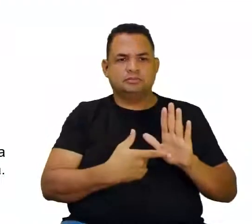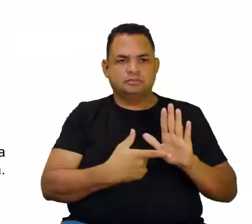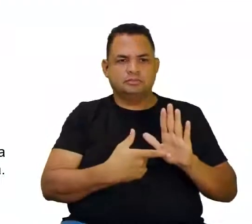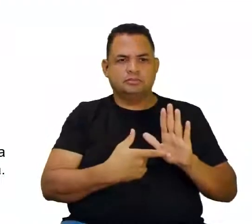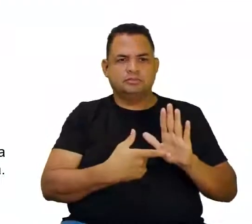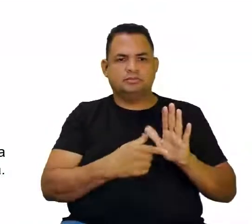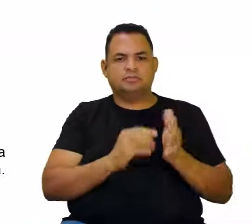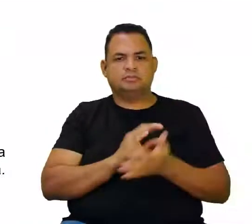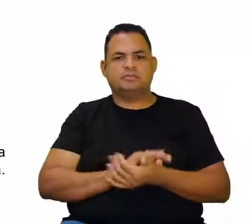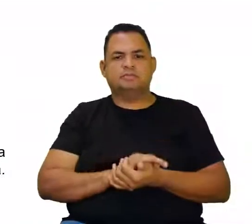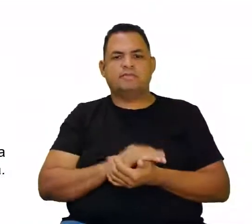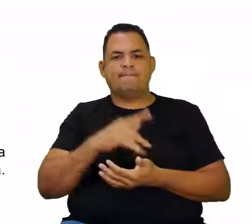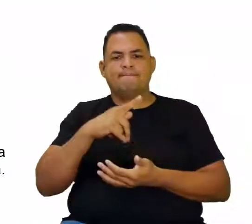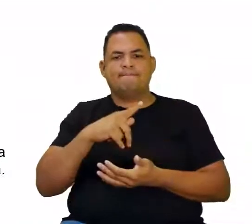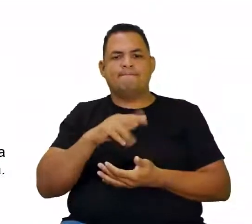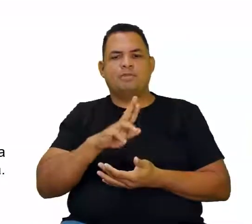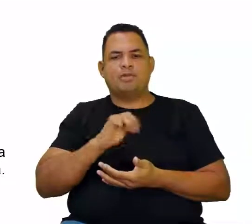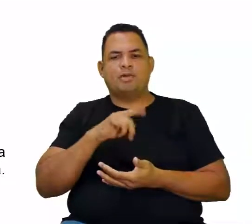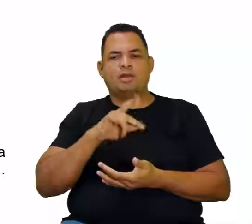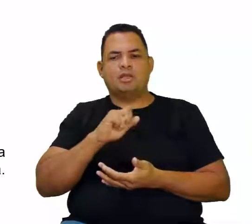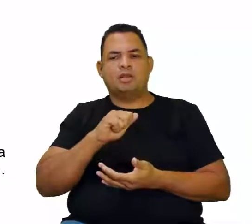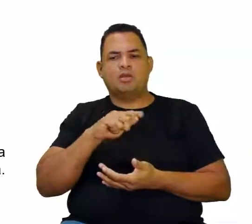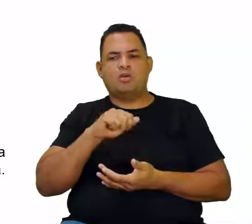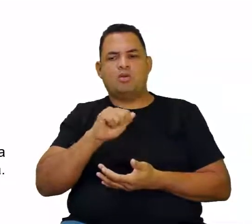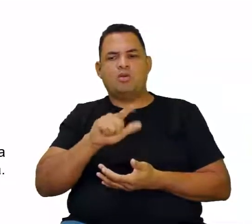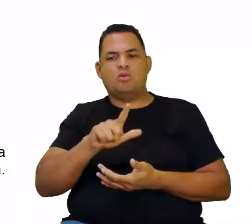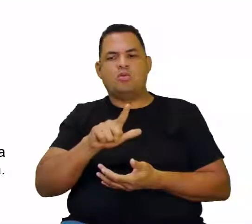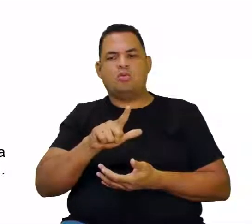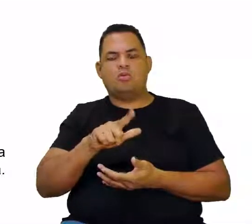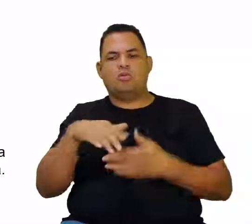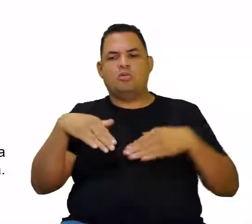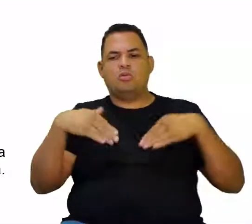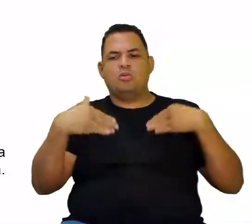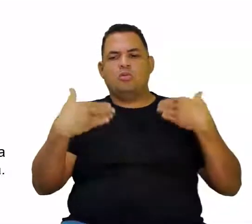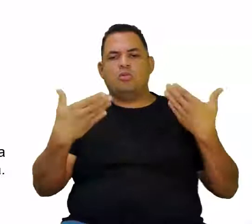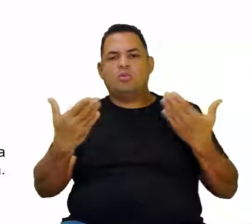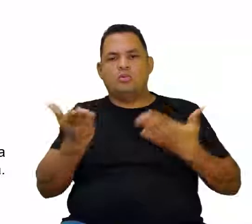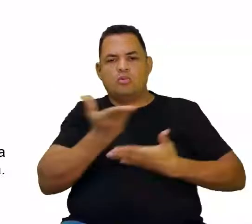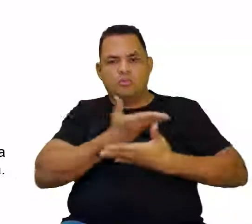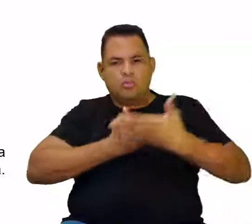do propanolol, e ele está falando que quando ele